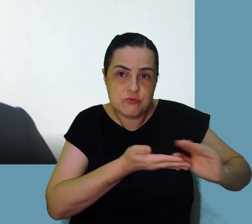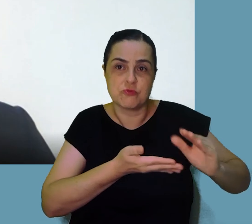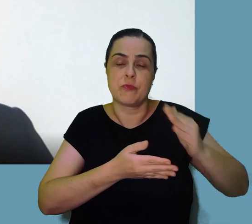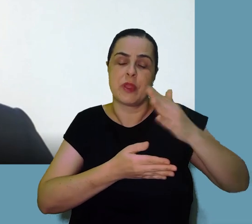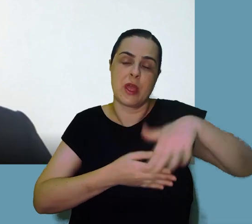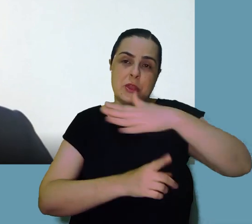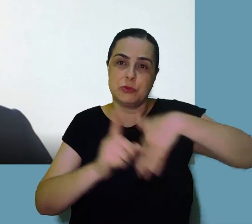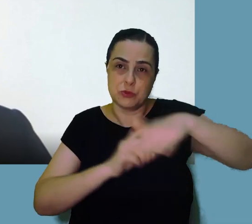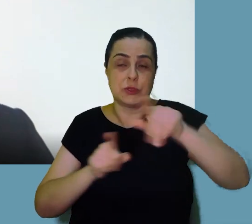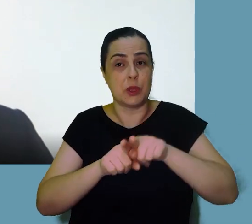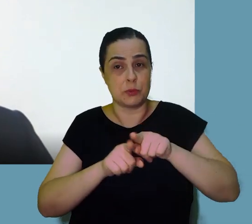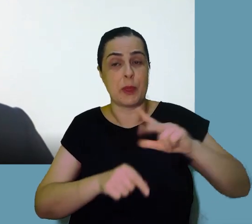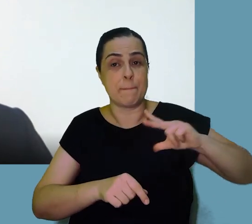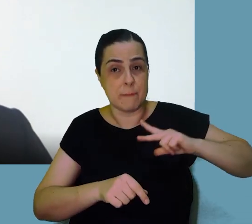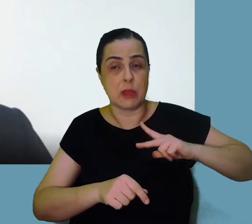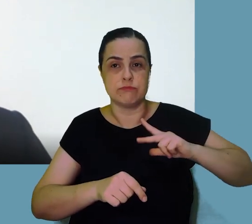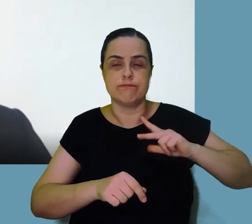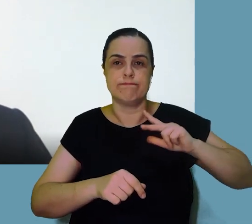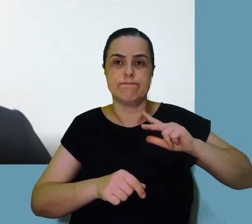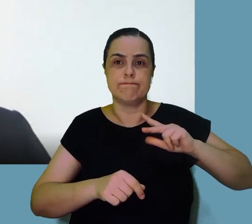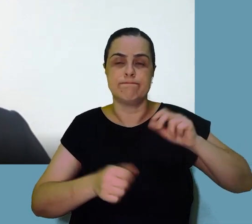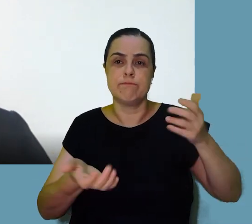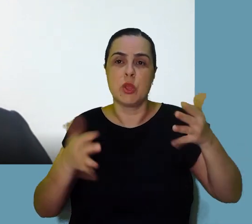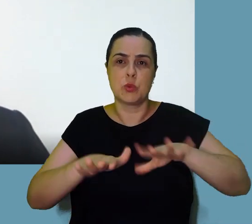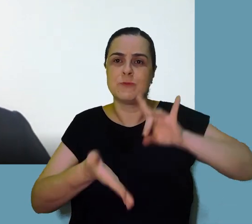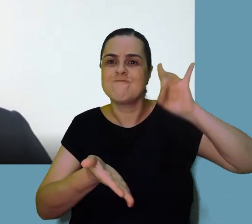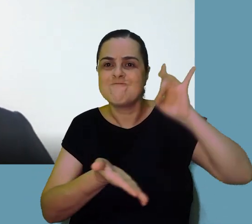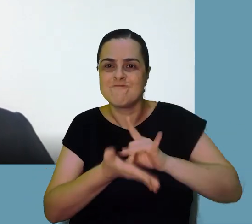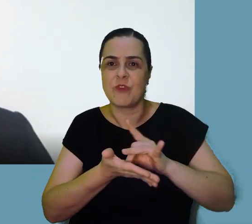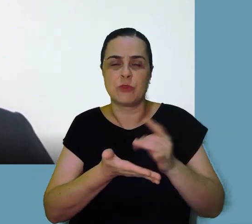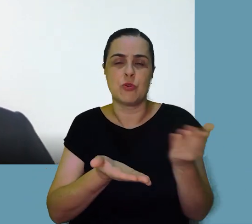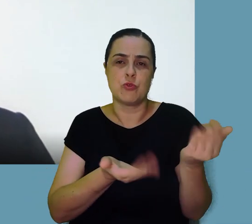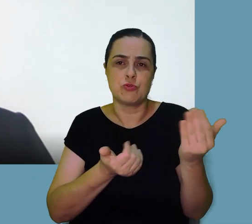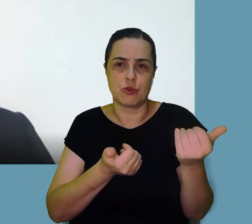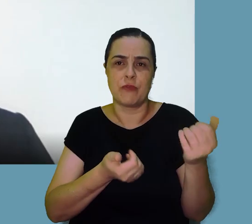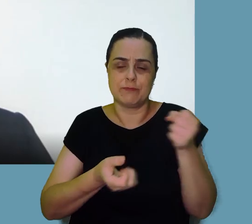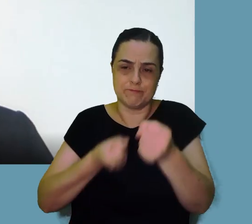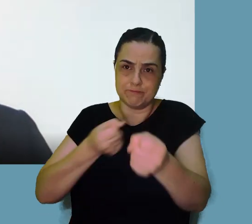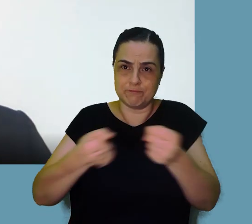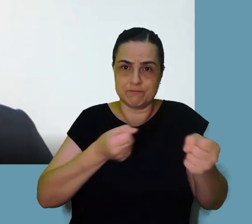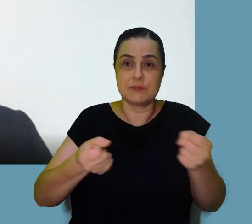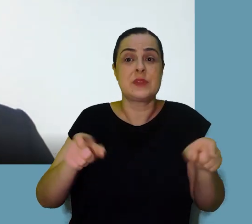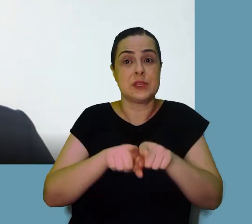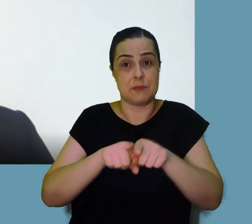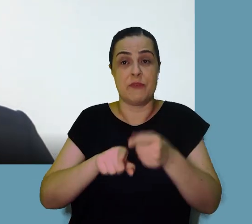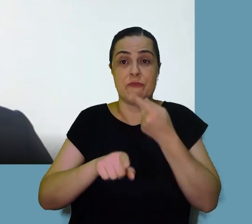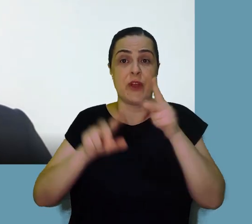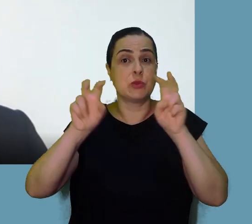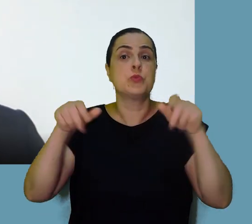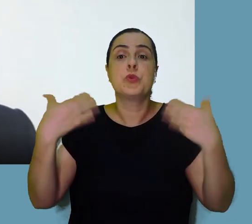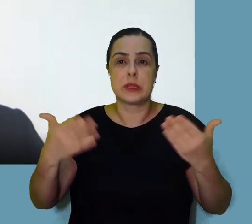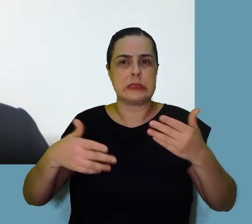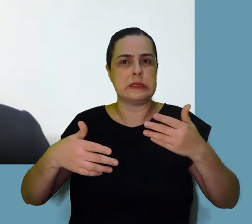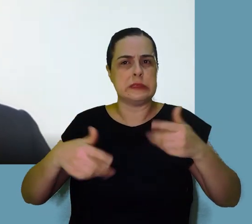financiamento privado e inclusão efetiva desses jovens. E aí, quando a gente fala também de inclusão efetiva, a gente está falando de